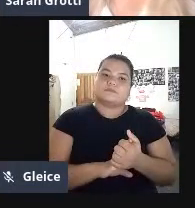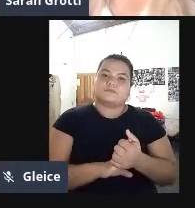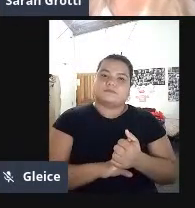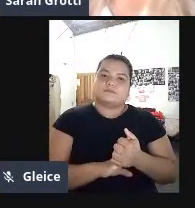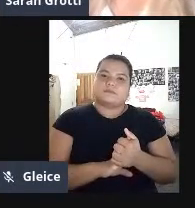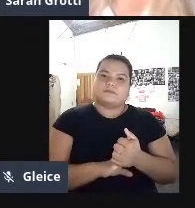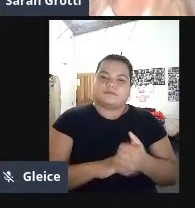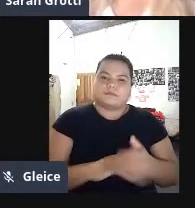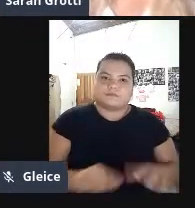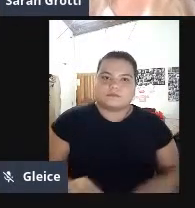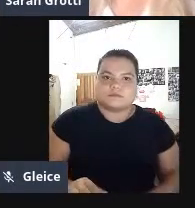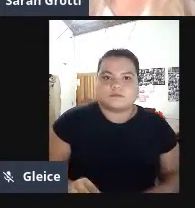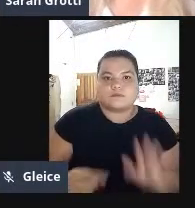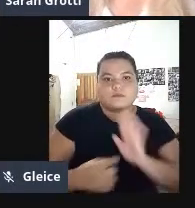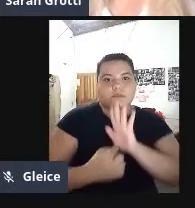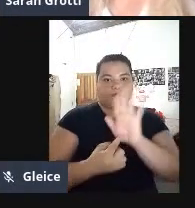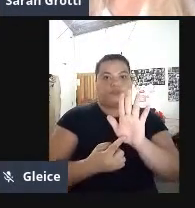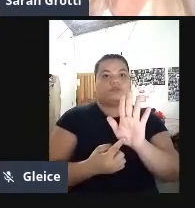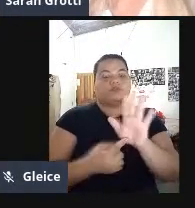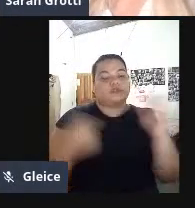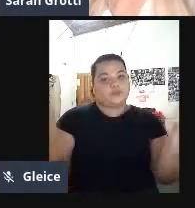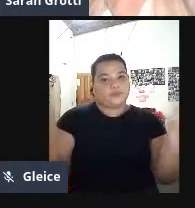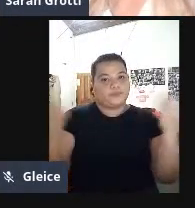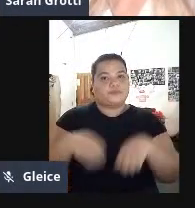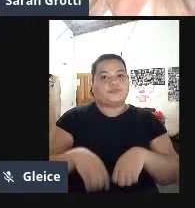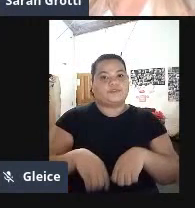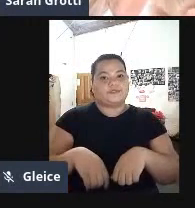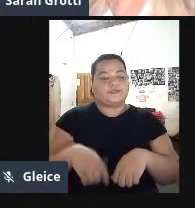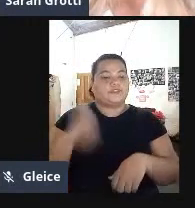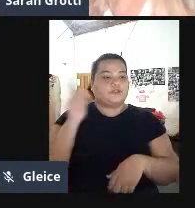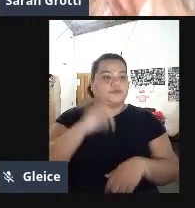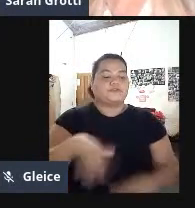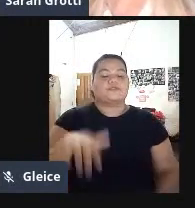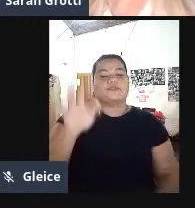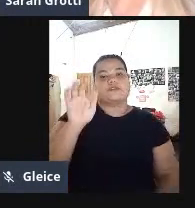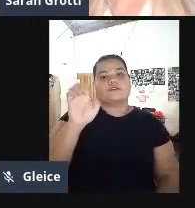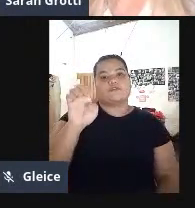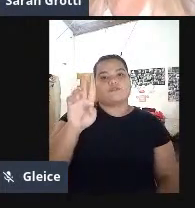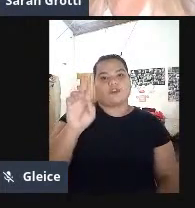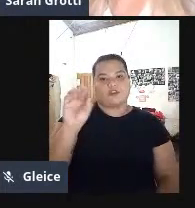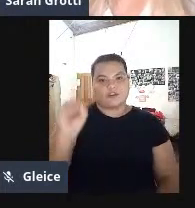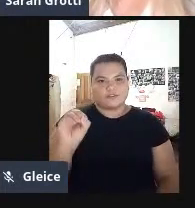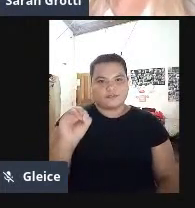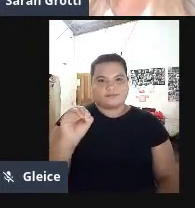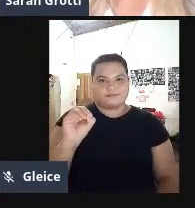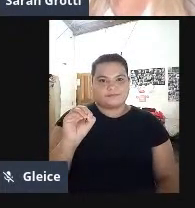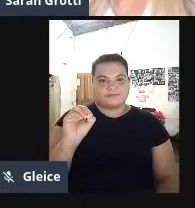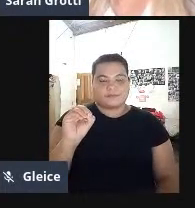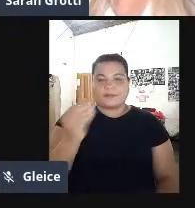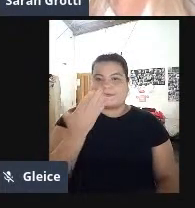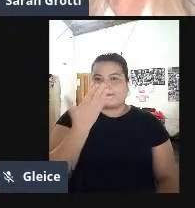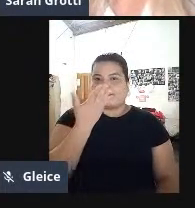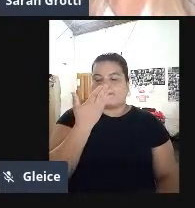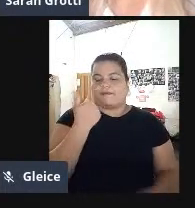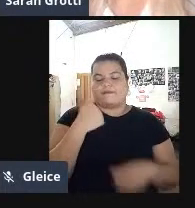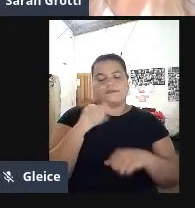Mostrando também que a gente consegue fonte de ferro sem precisar estar ingerindo carne.